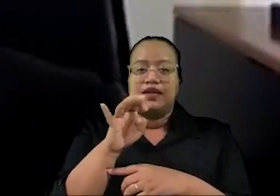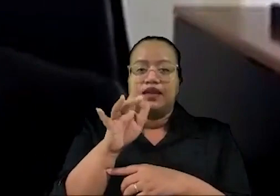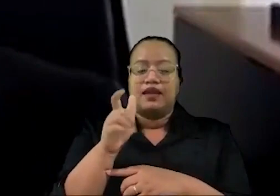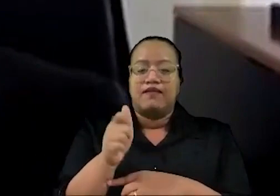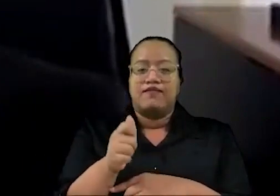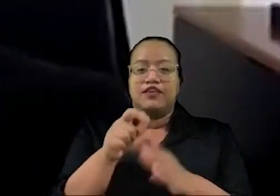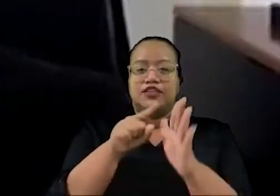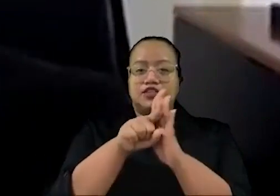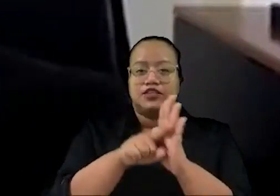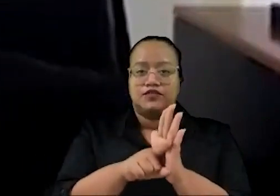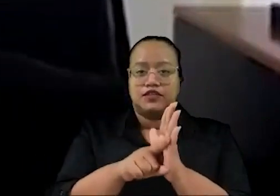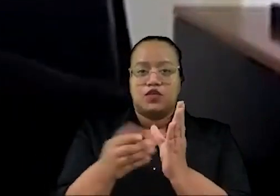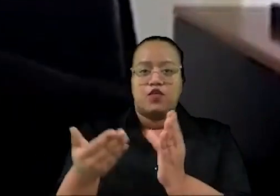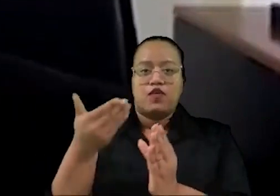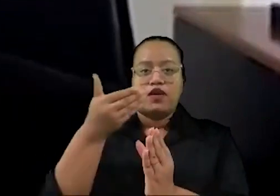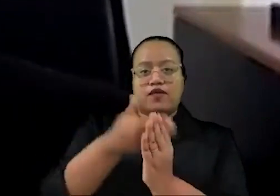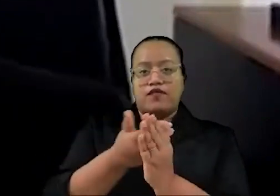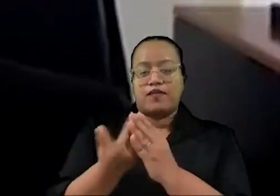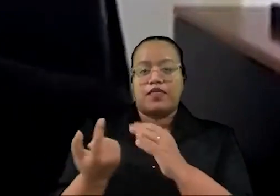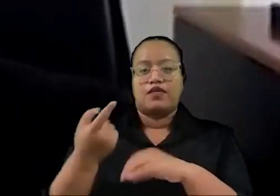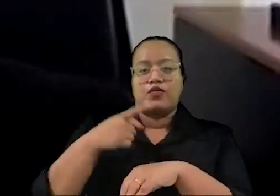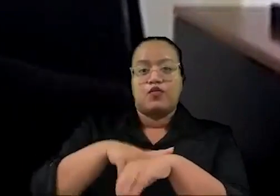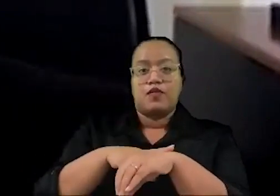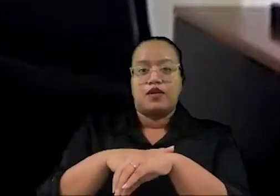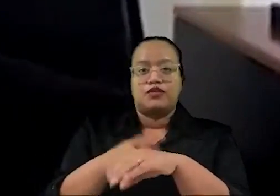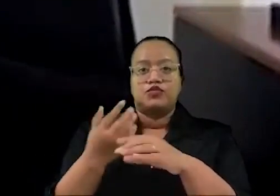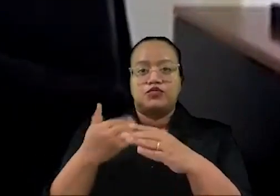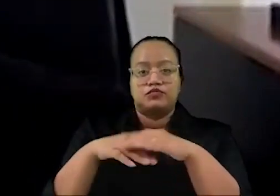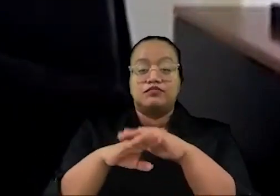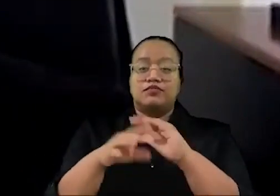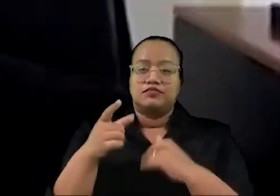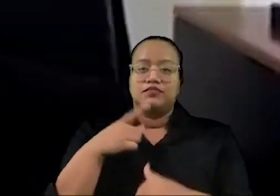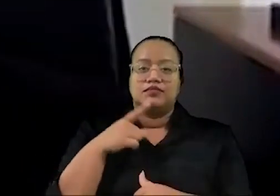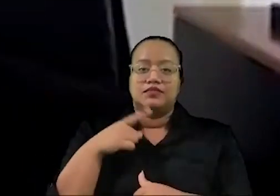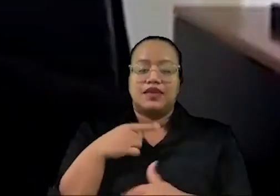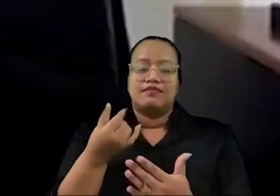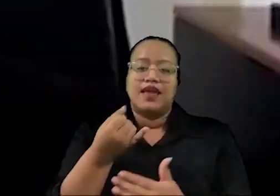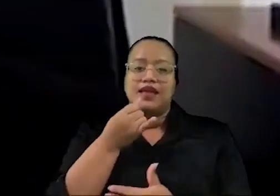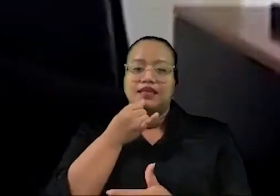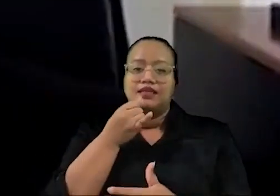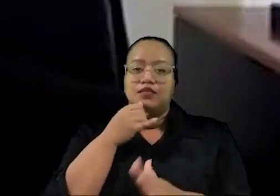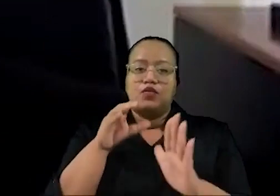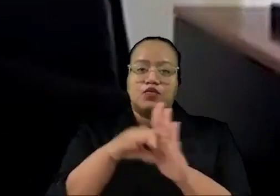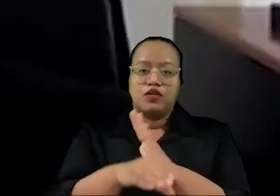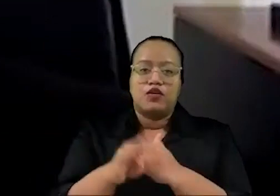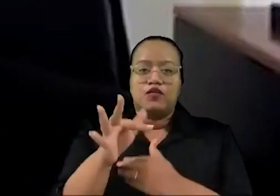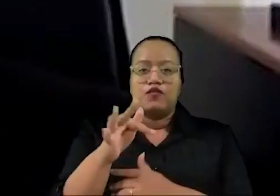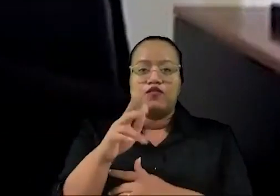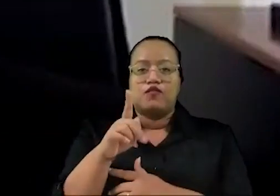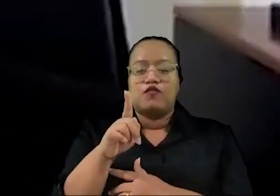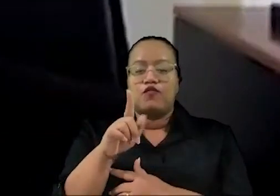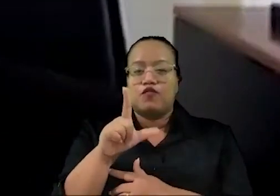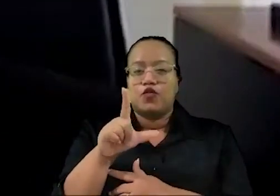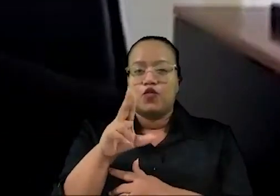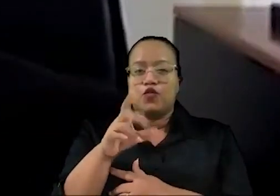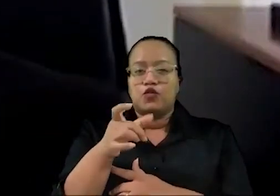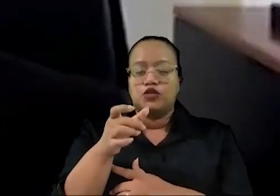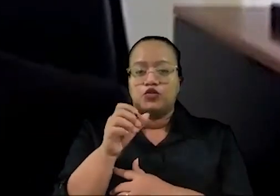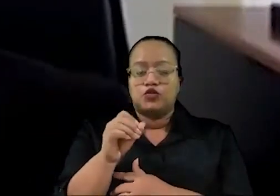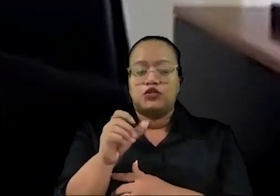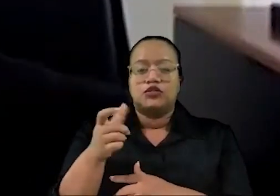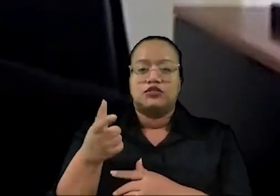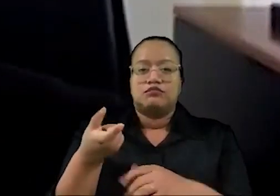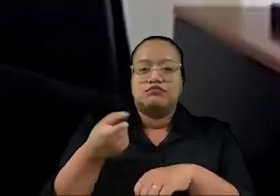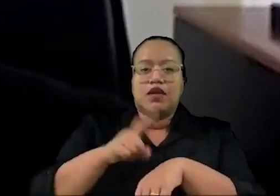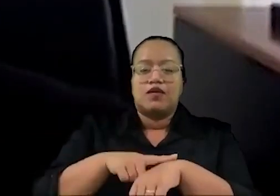automático. Então, esses são exemplos concretos de fluxos automatizados que a gente, nessa conversa direta com os usuários, consegue